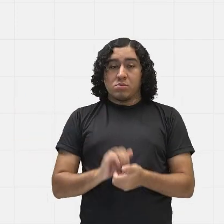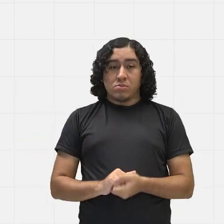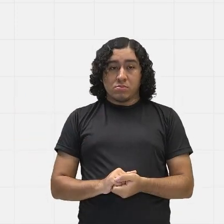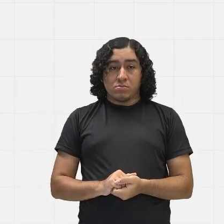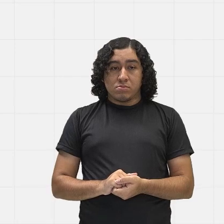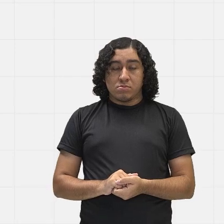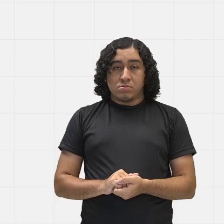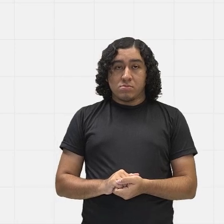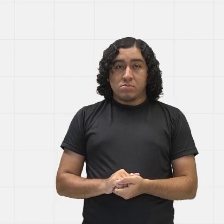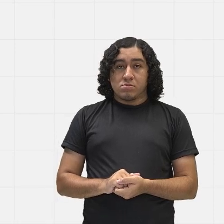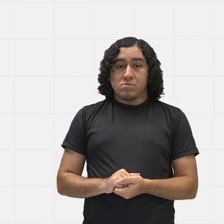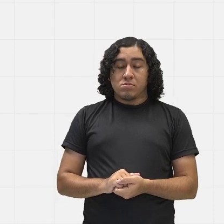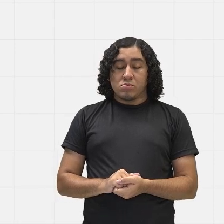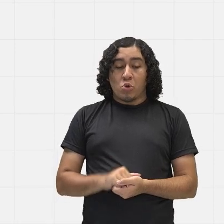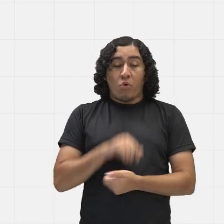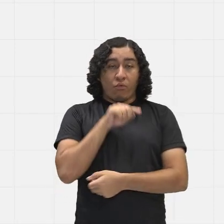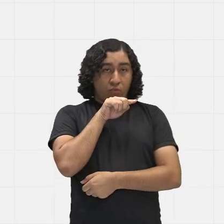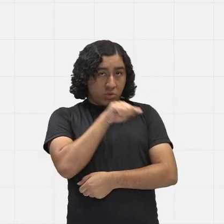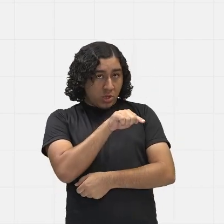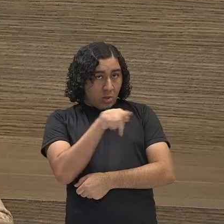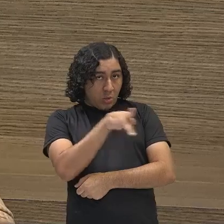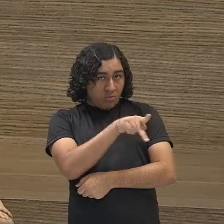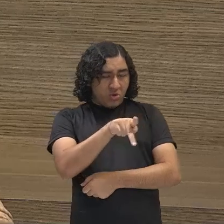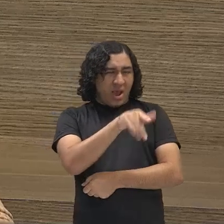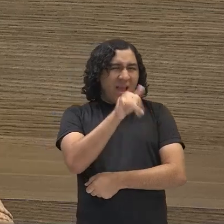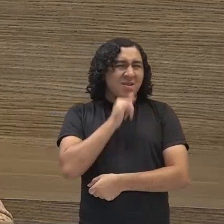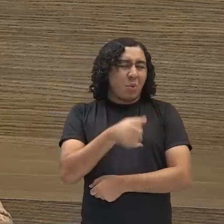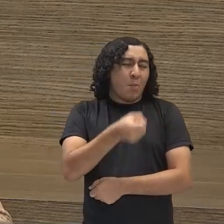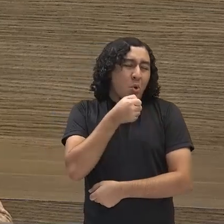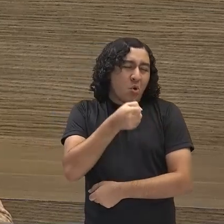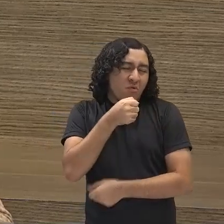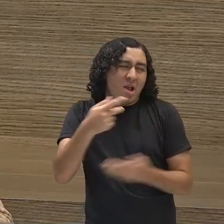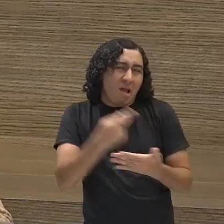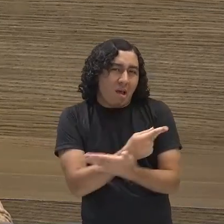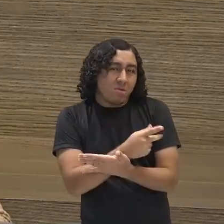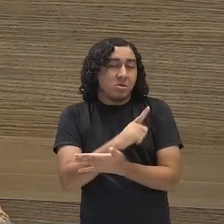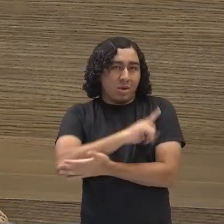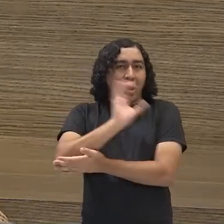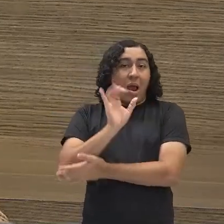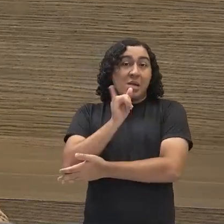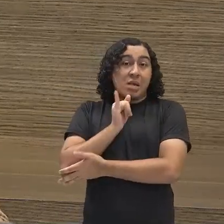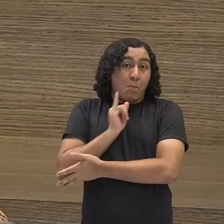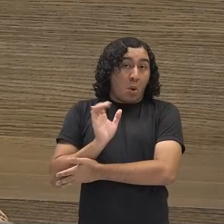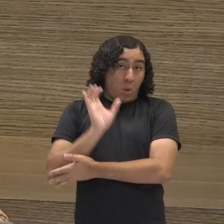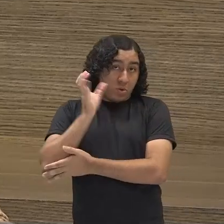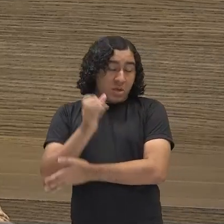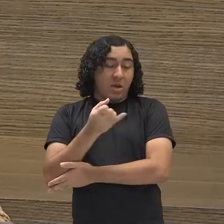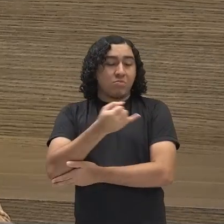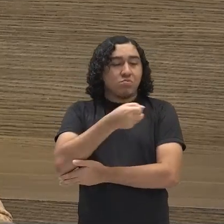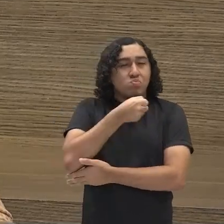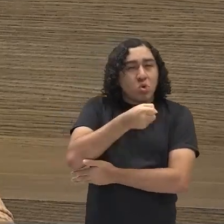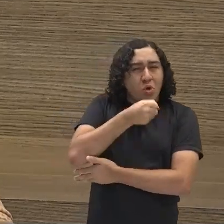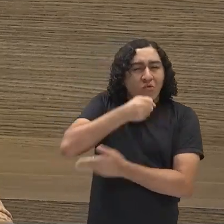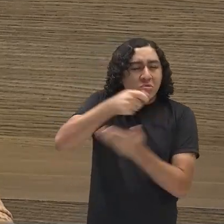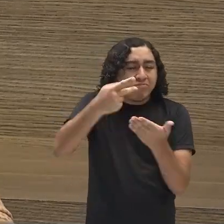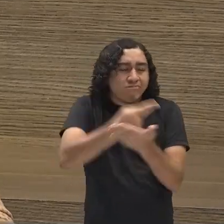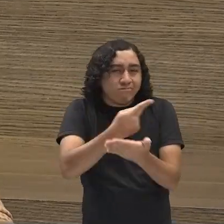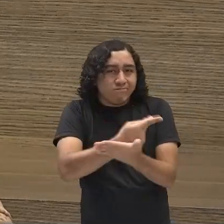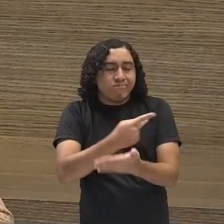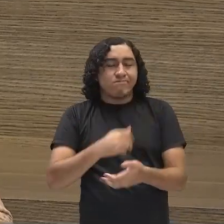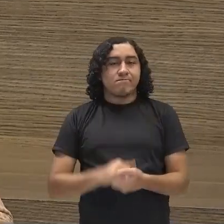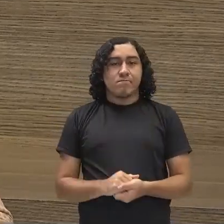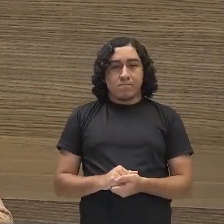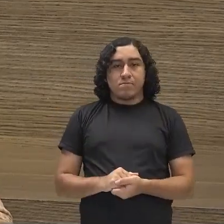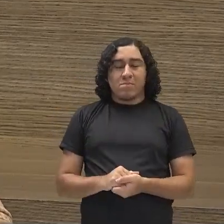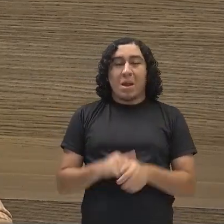professor, o seu microfone não está funcionando, vamos colocar aqui uma situação que o seu microfone não está funcionando, mas você consegue